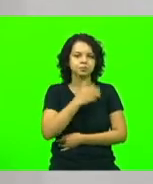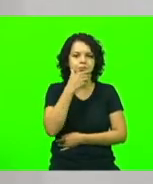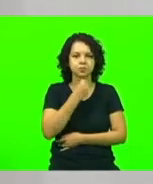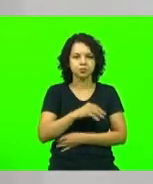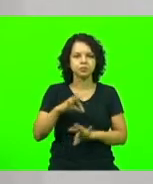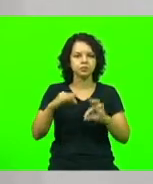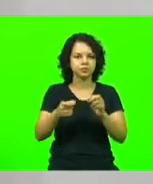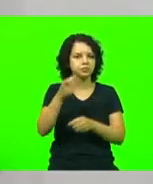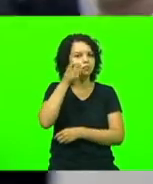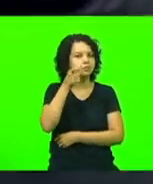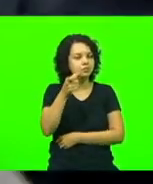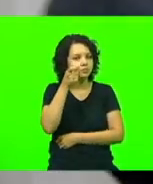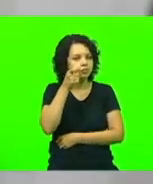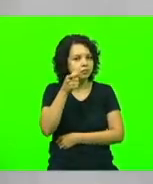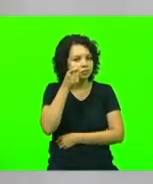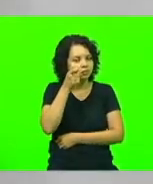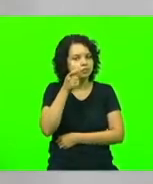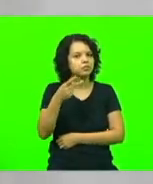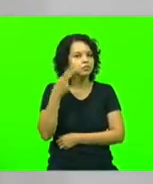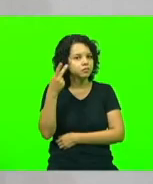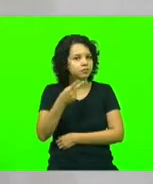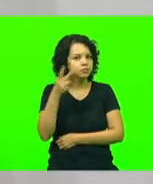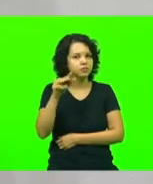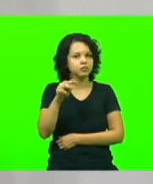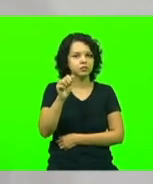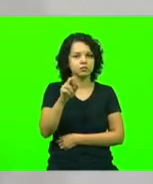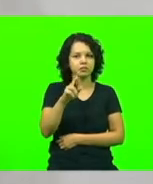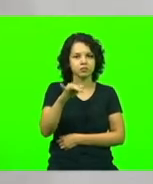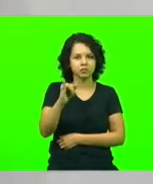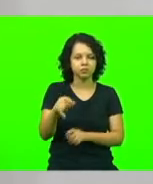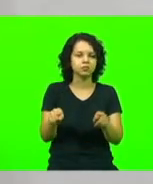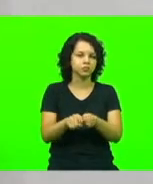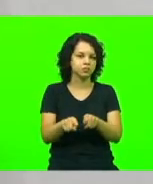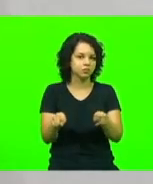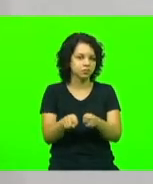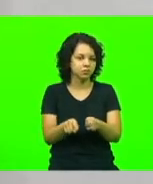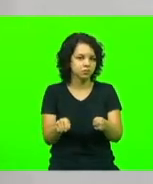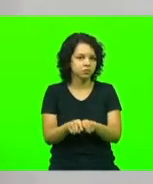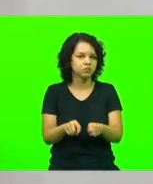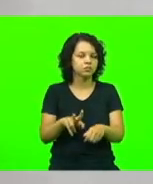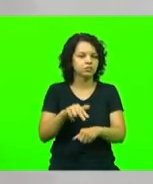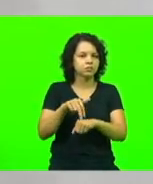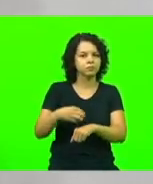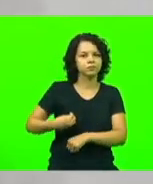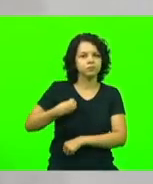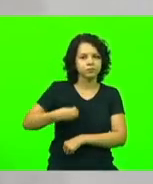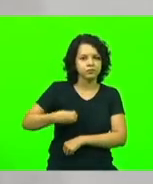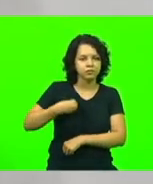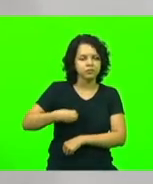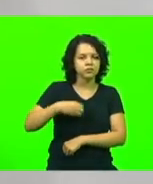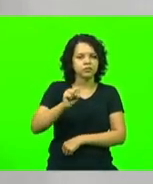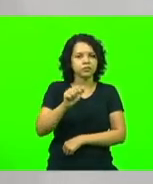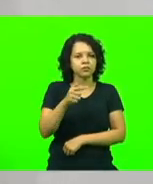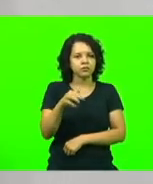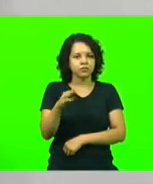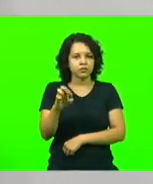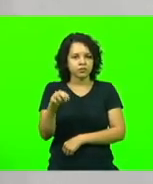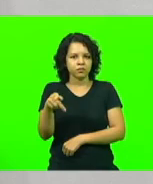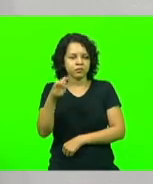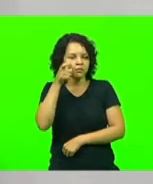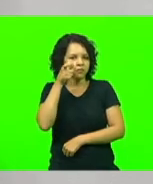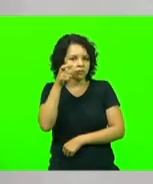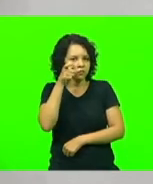que nos acompanham. Temos a vereadora Mari Mettler também aqui, está aqui de São Bernardino, né, acompanhando